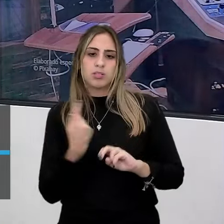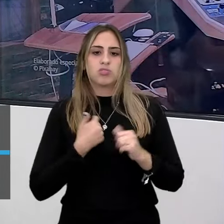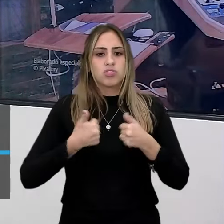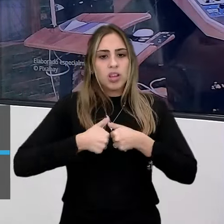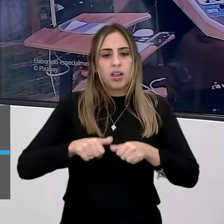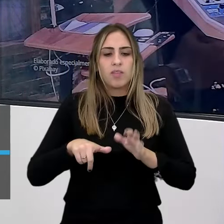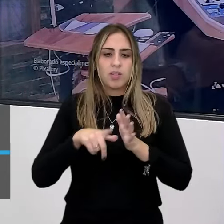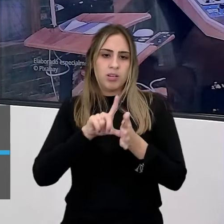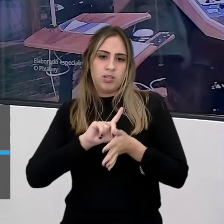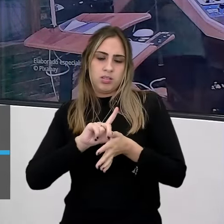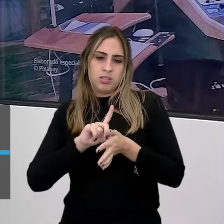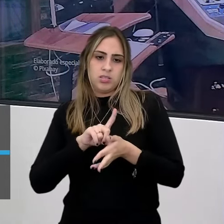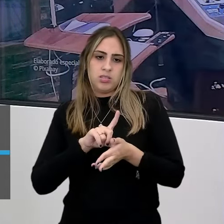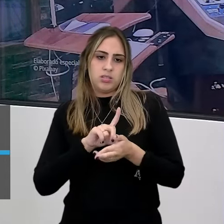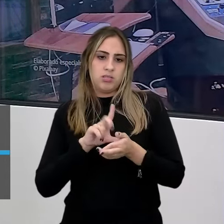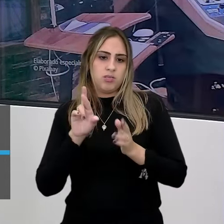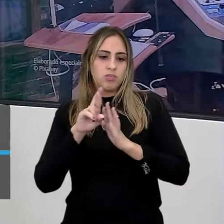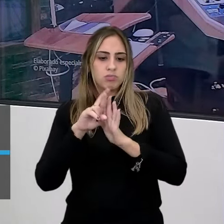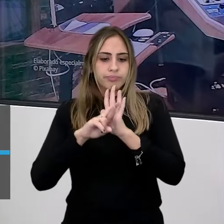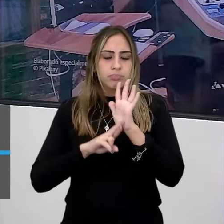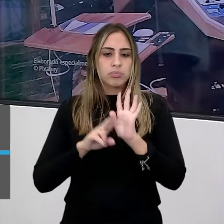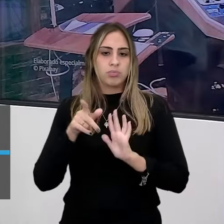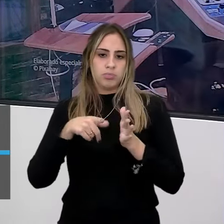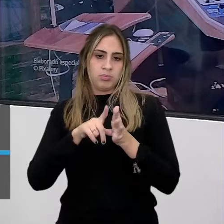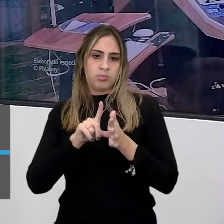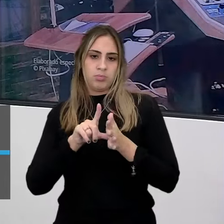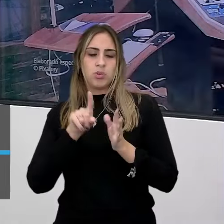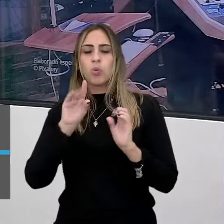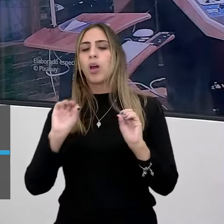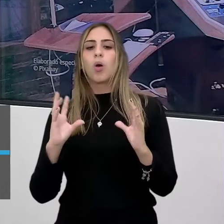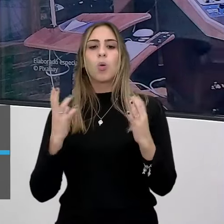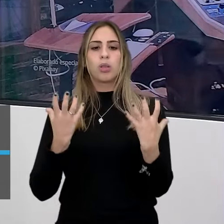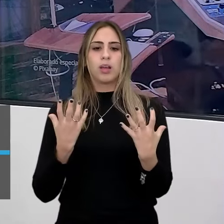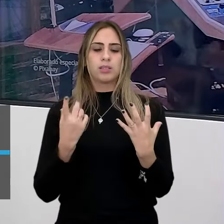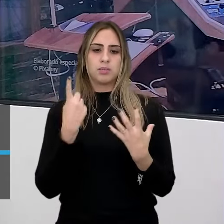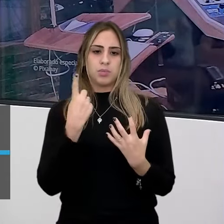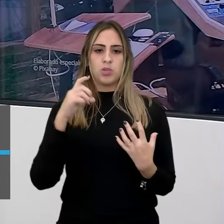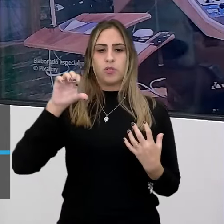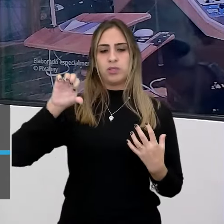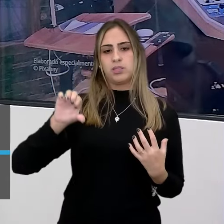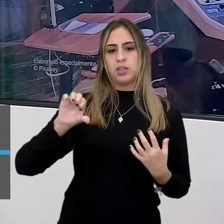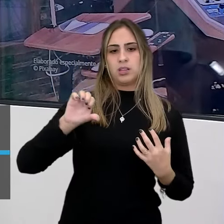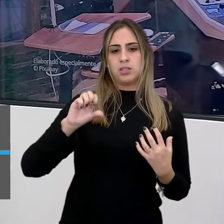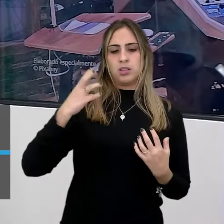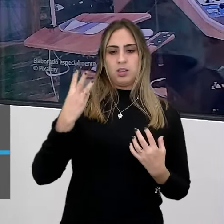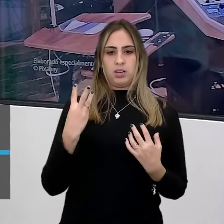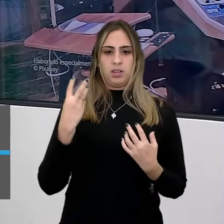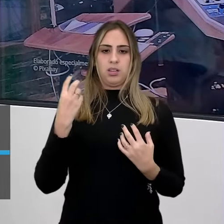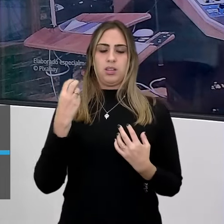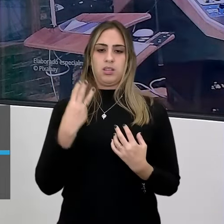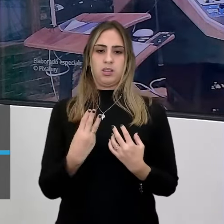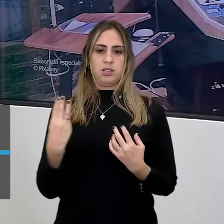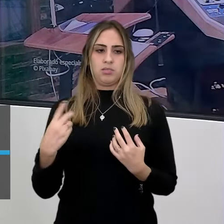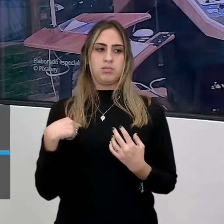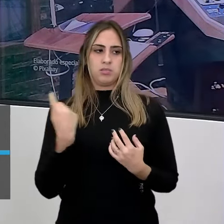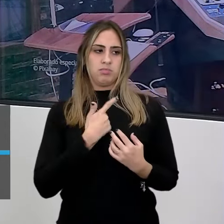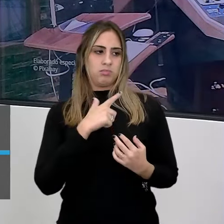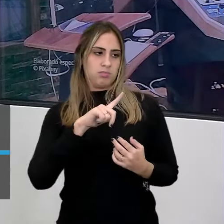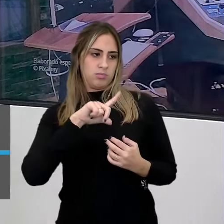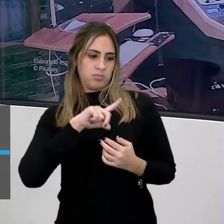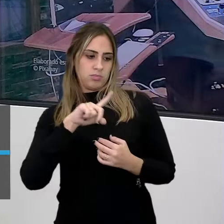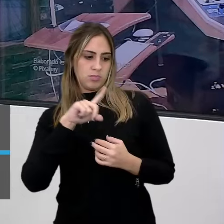antes revolucionária dentro da arte é só que aí o que acontece em 1933 a gente tem a